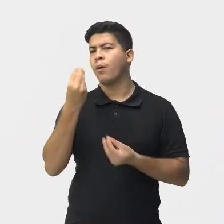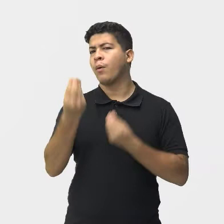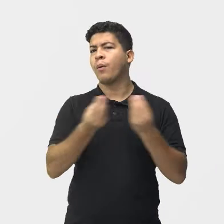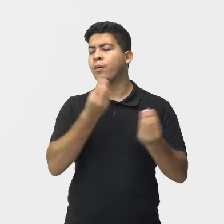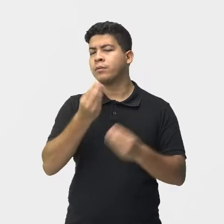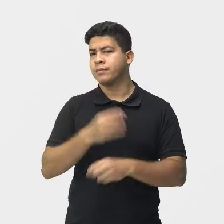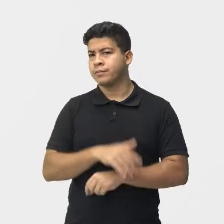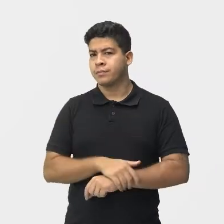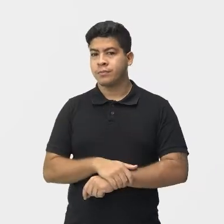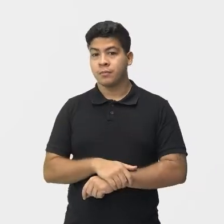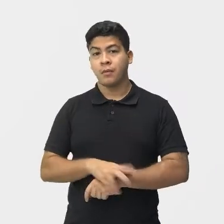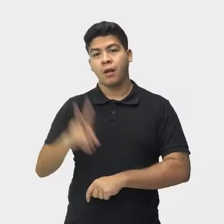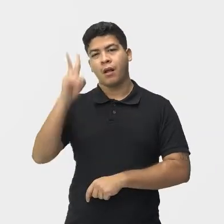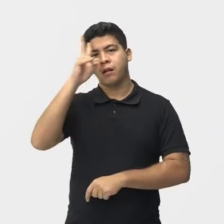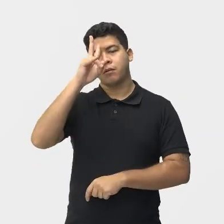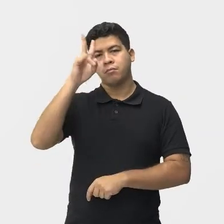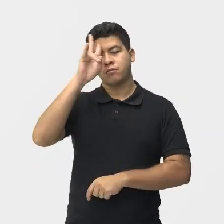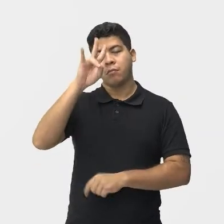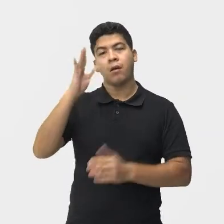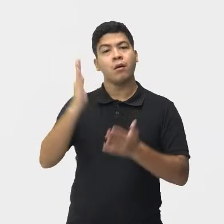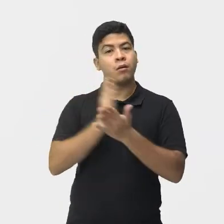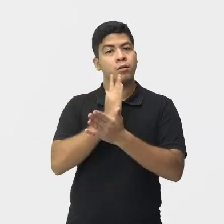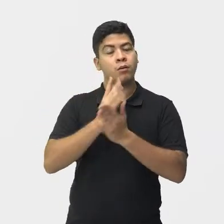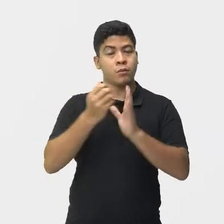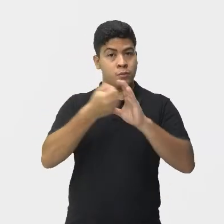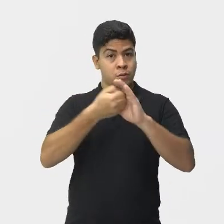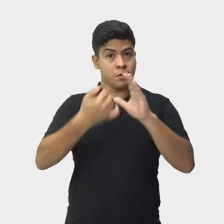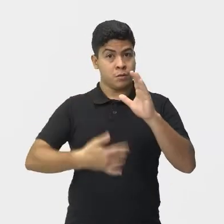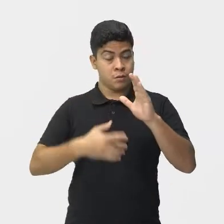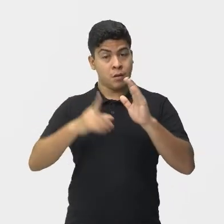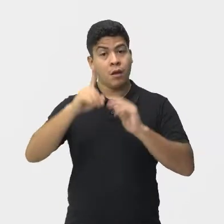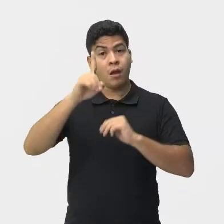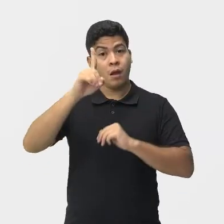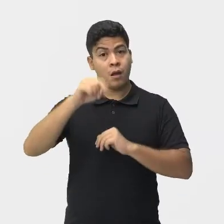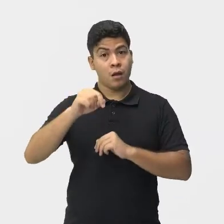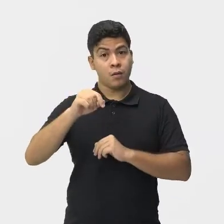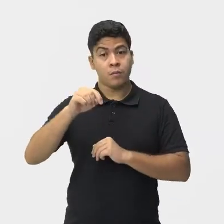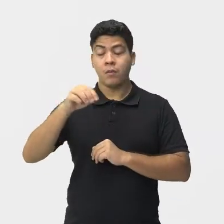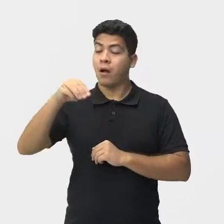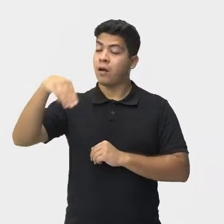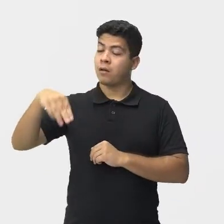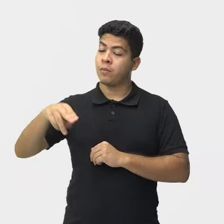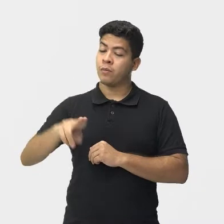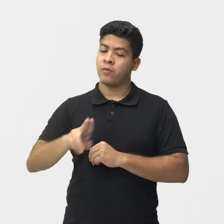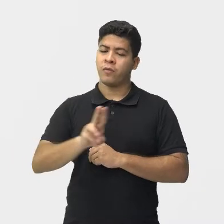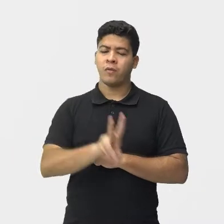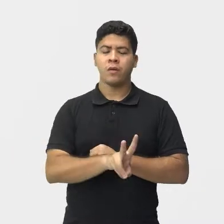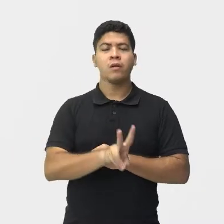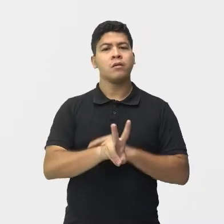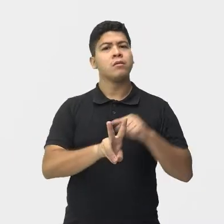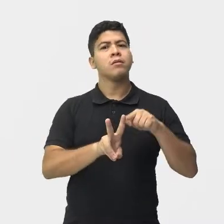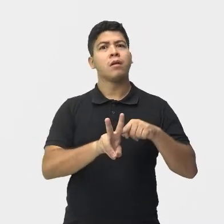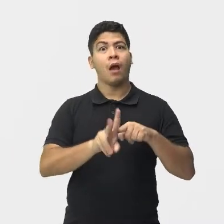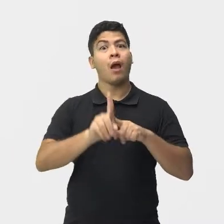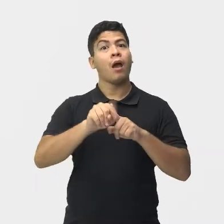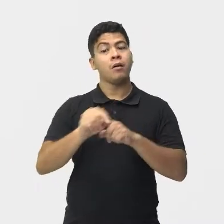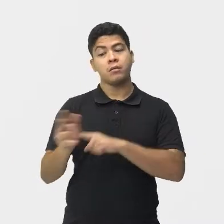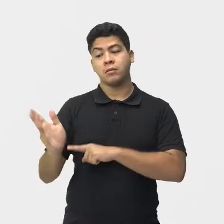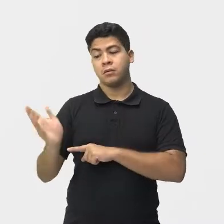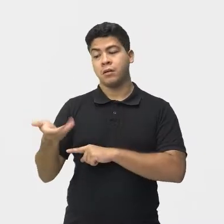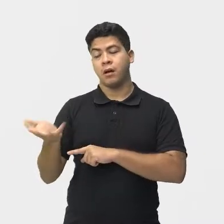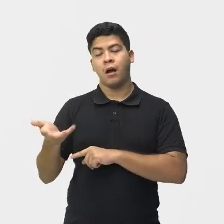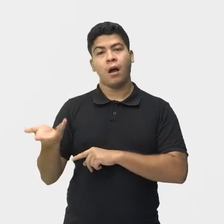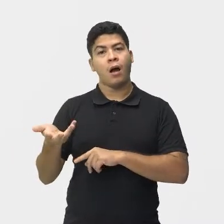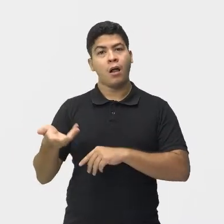pelo tempo. Lembre-se que uma das características importantes do MUV é ter a aceleração constante. Então